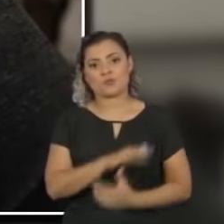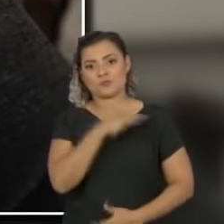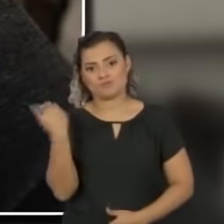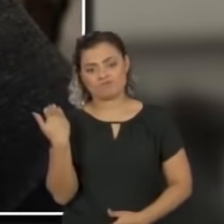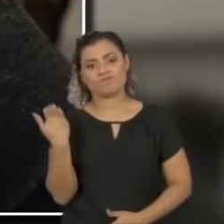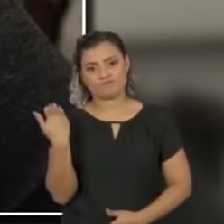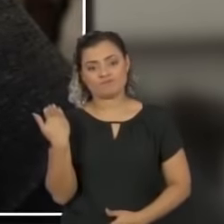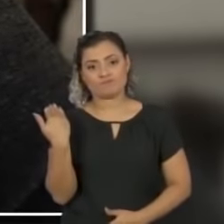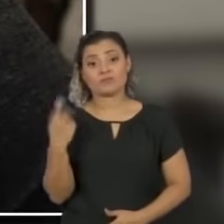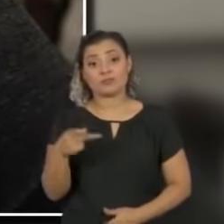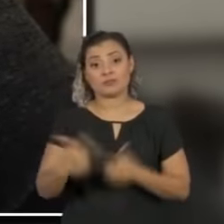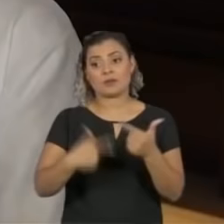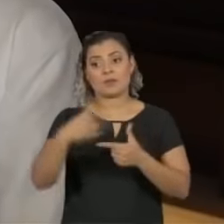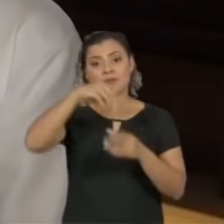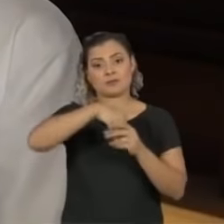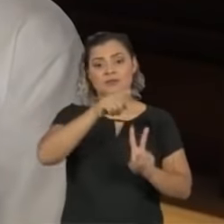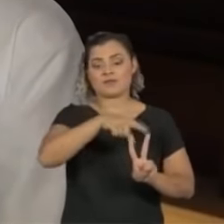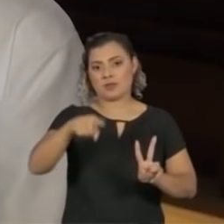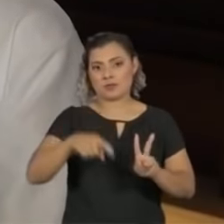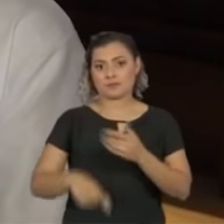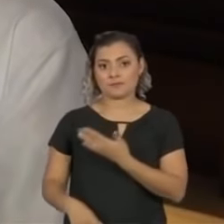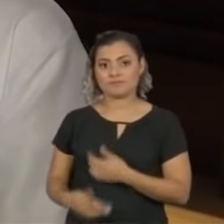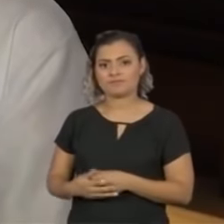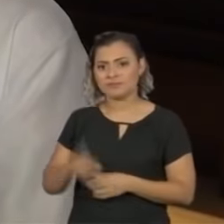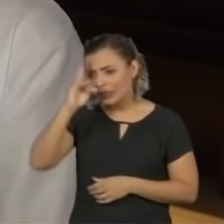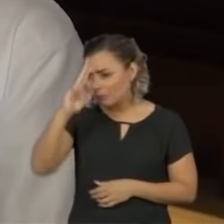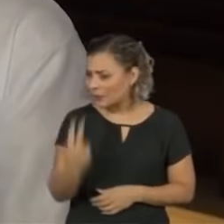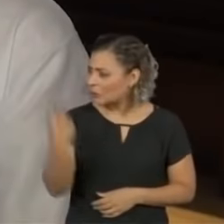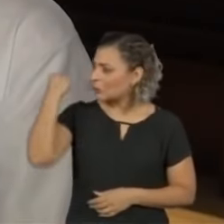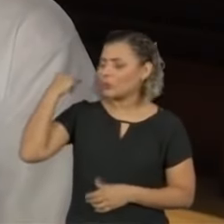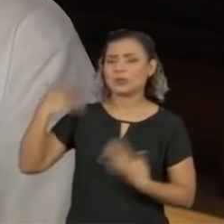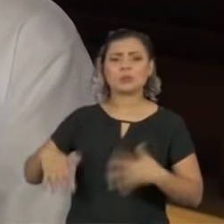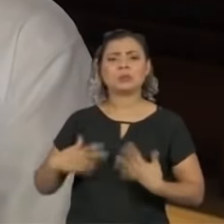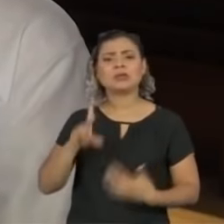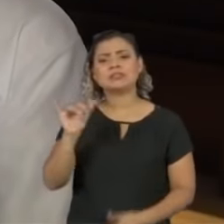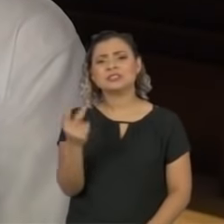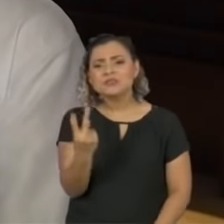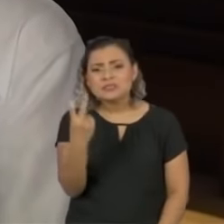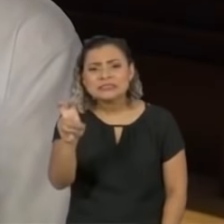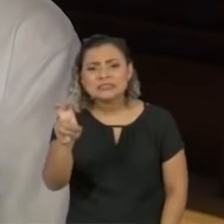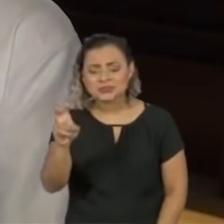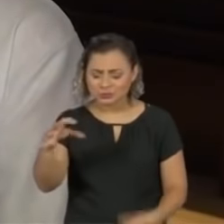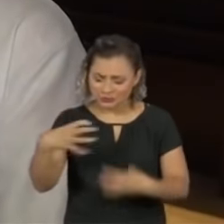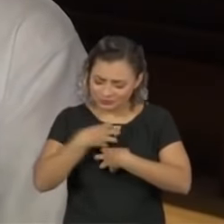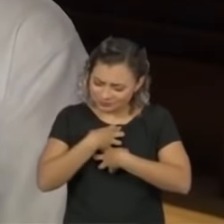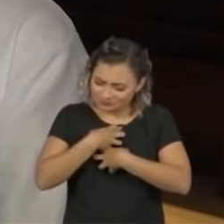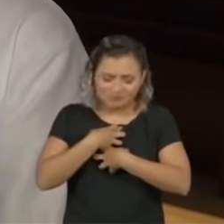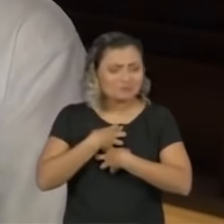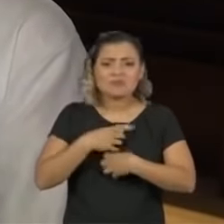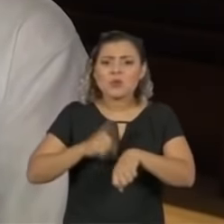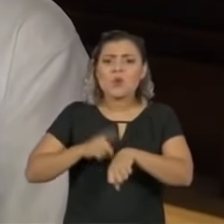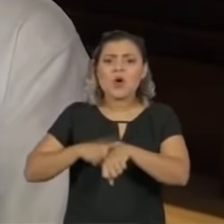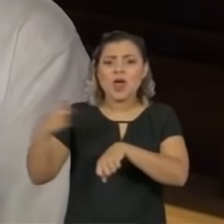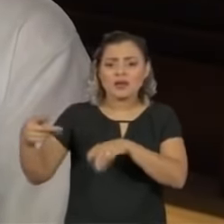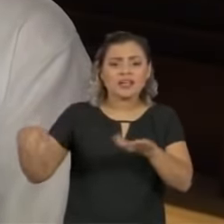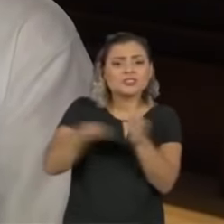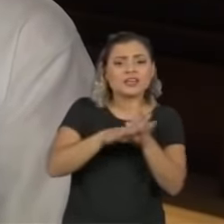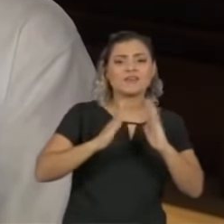O casal trabalhava na Vale. Reviver as lembranças do dia 25 é um toque no portão no horário que ela chegava, que